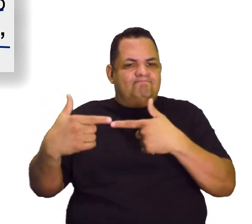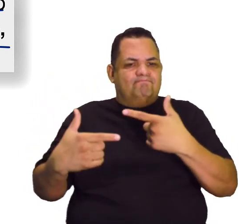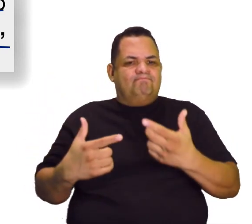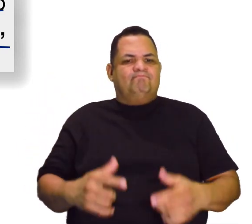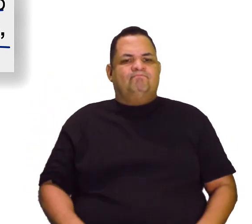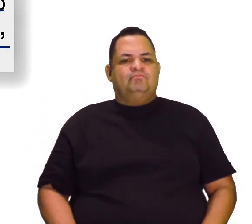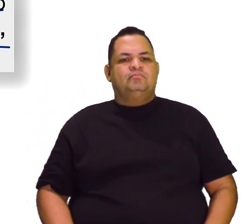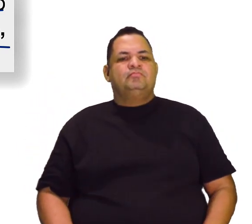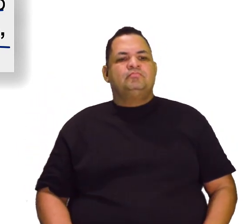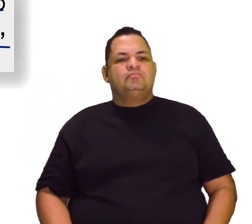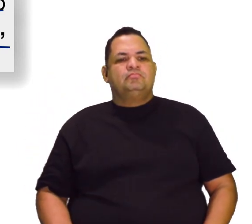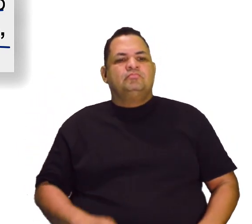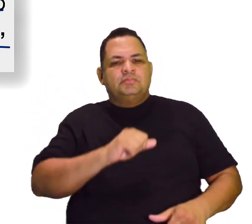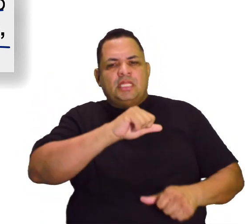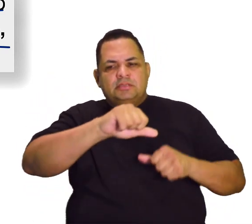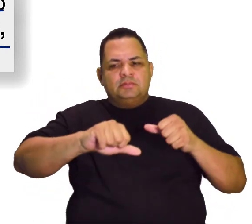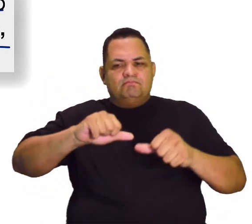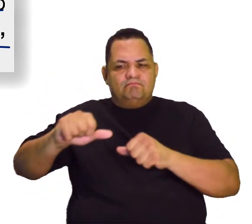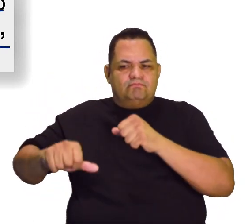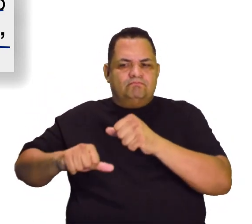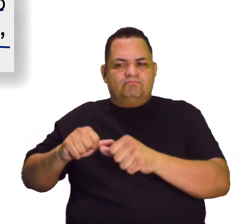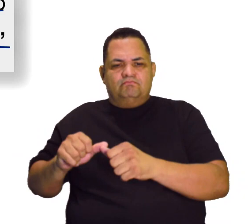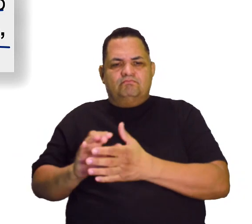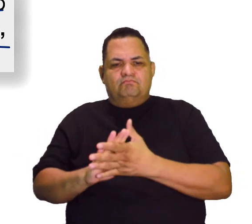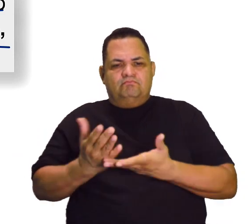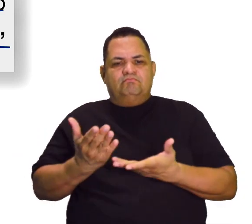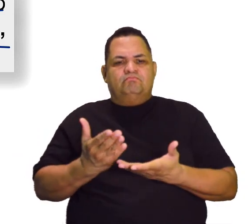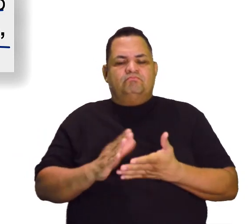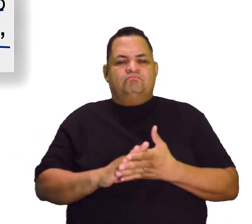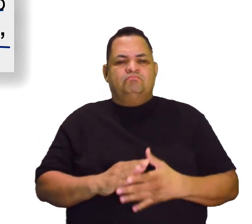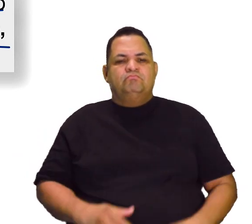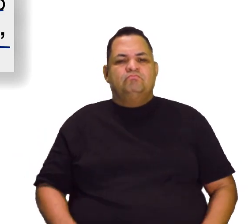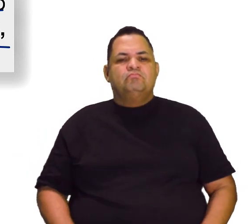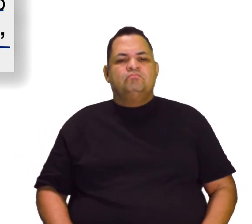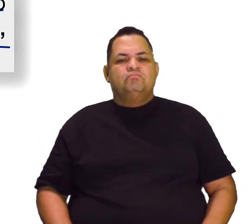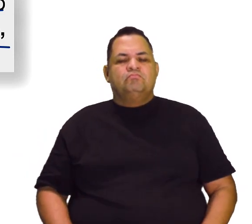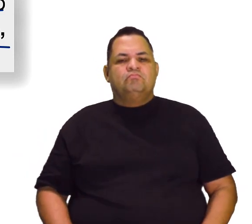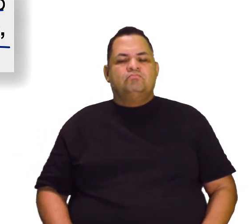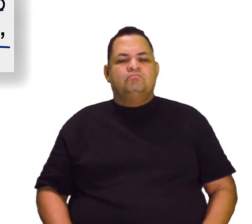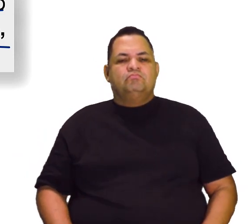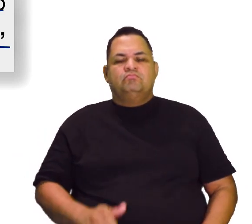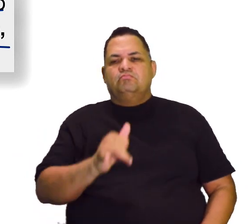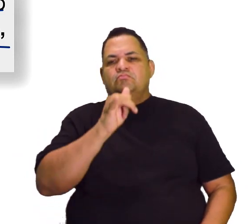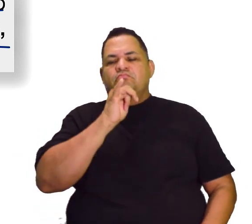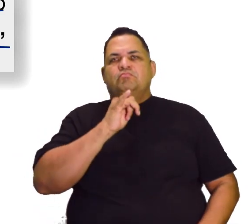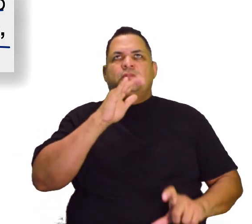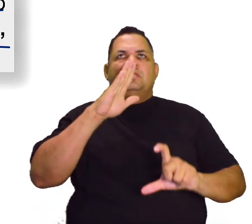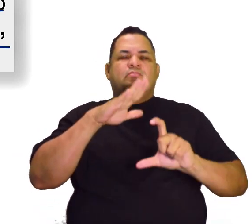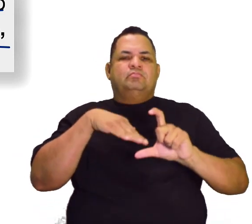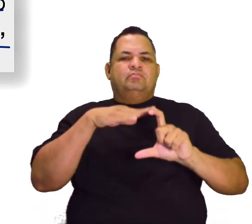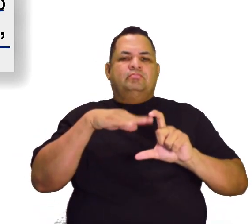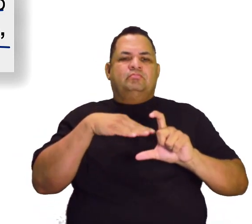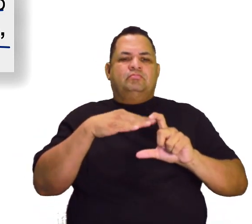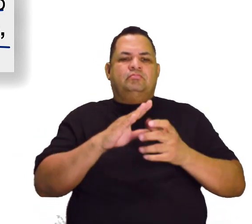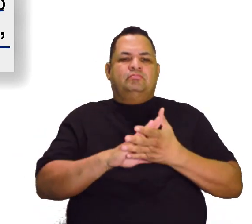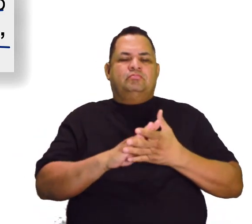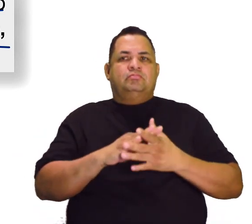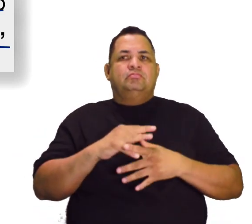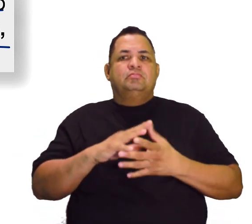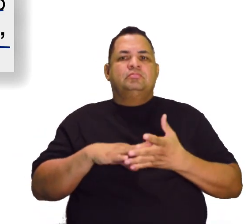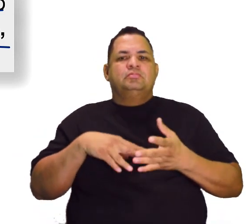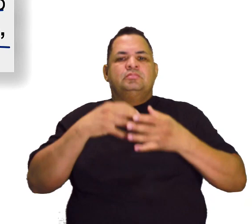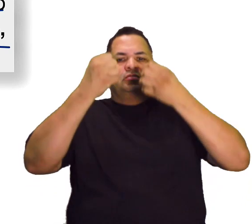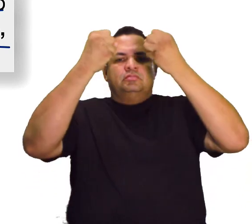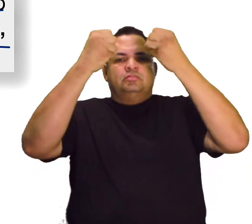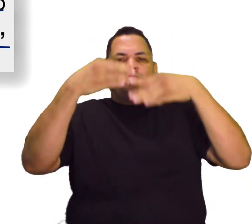de tradições, dinamicidade e funcionalidade, né? por exemplo, nos mitos, é uma forma de contar,